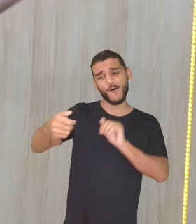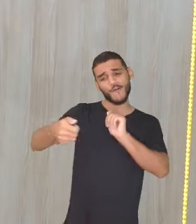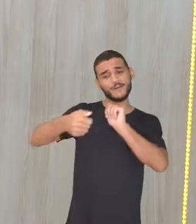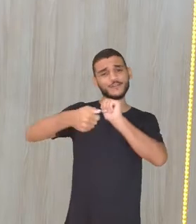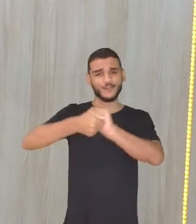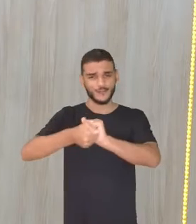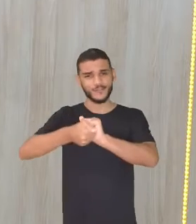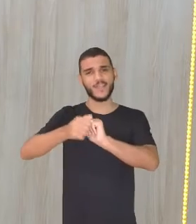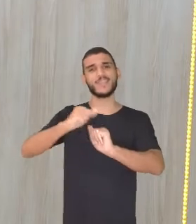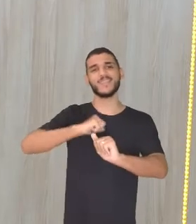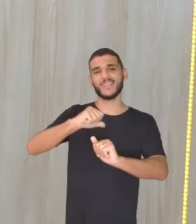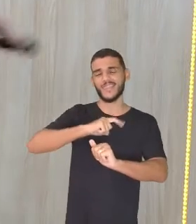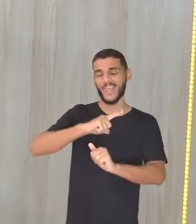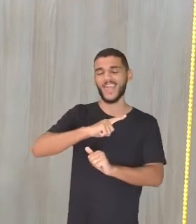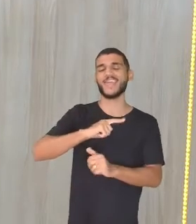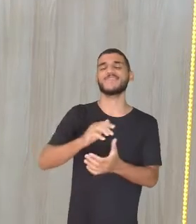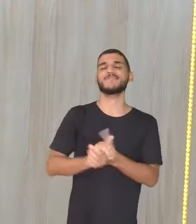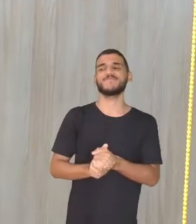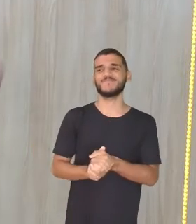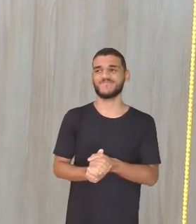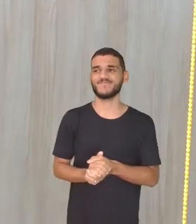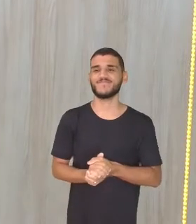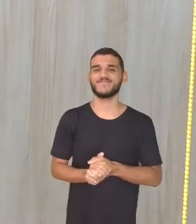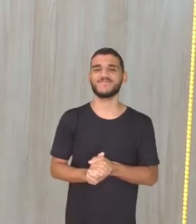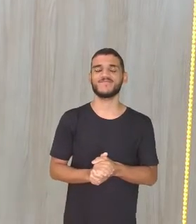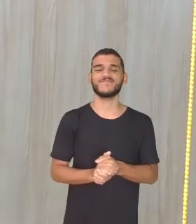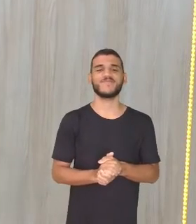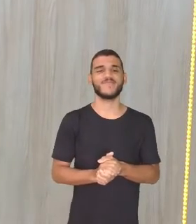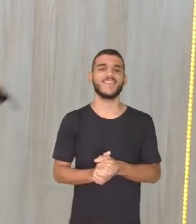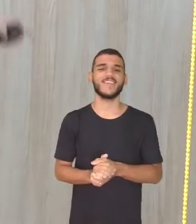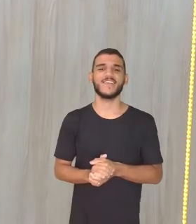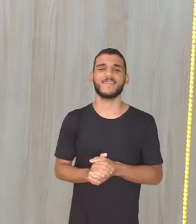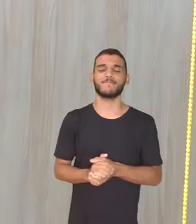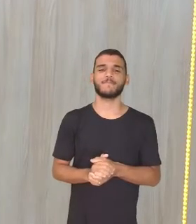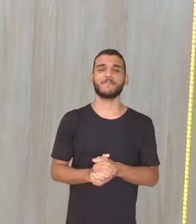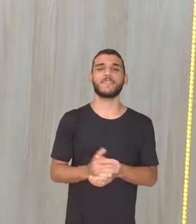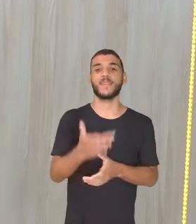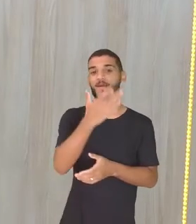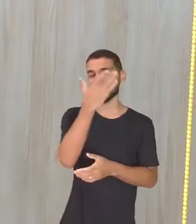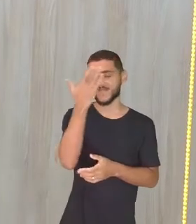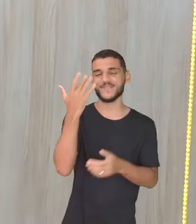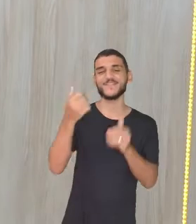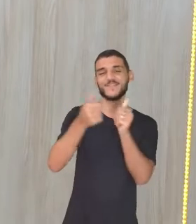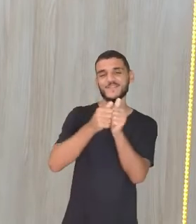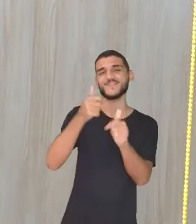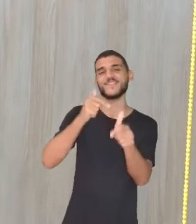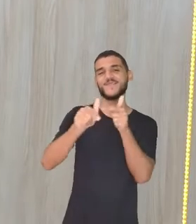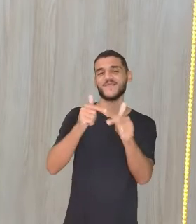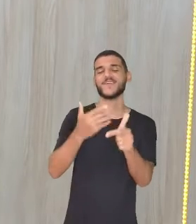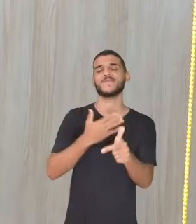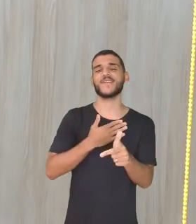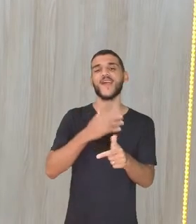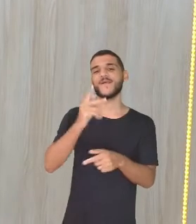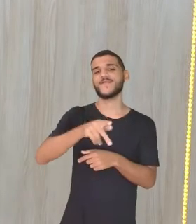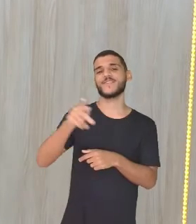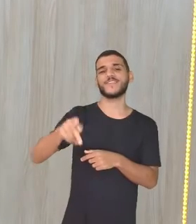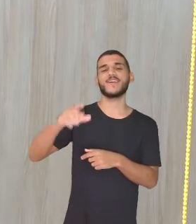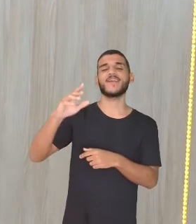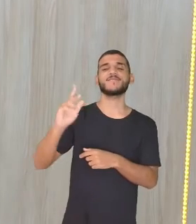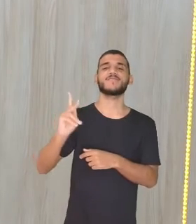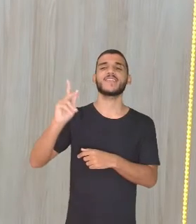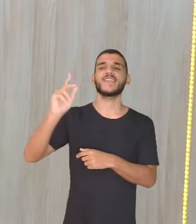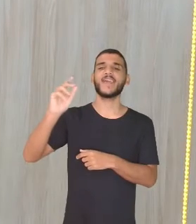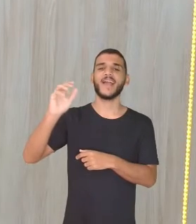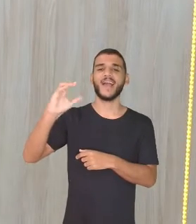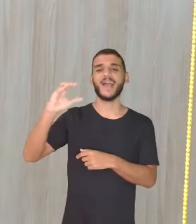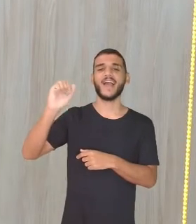minha dupla, minha pareia, né, como o professor fala por aí, minha dupla. E é a professora Camille, seja